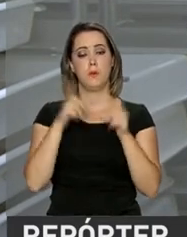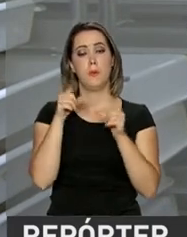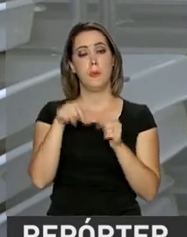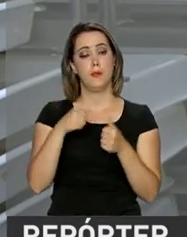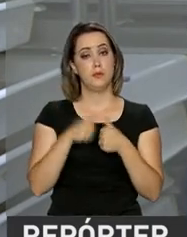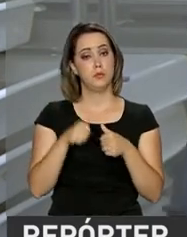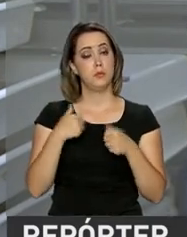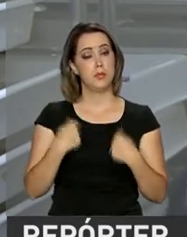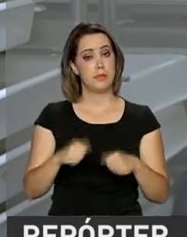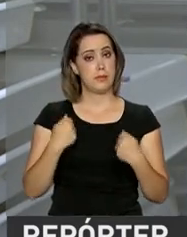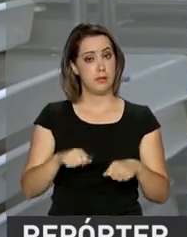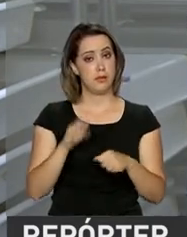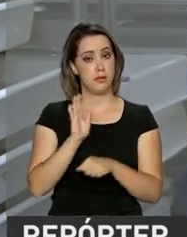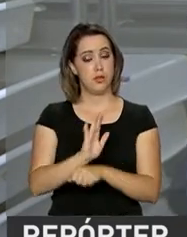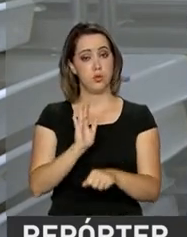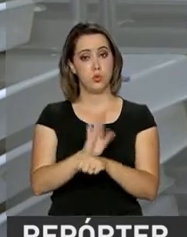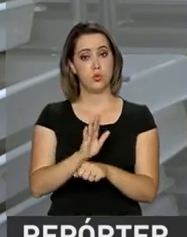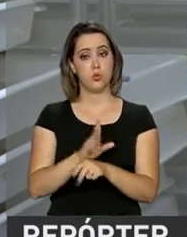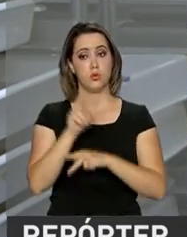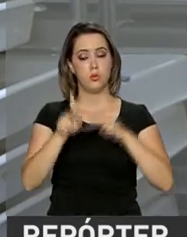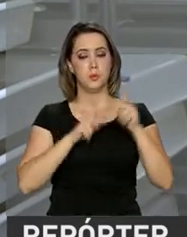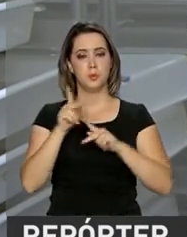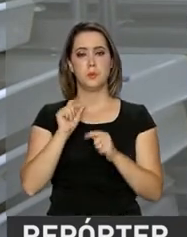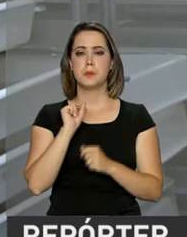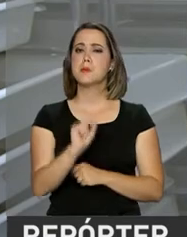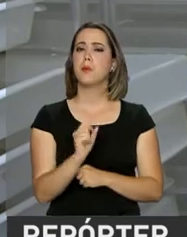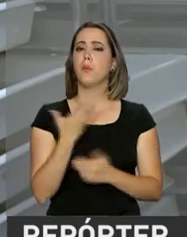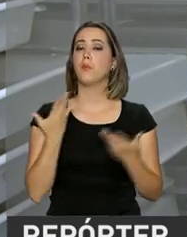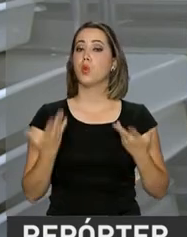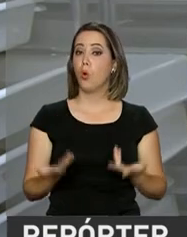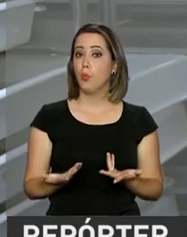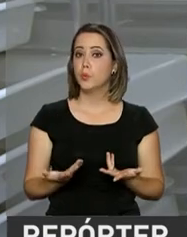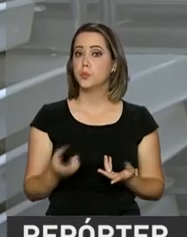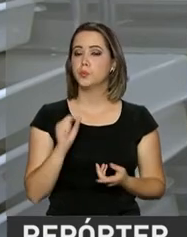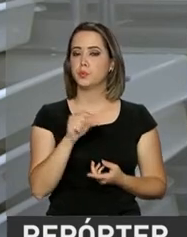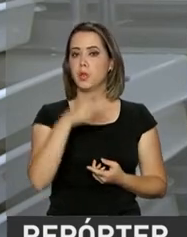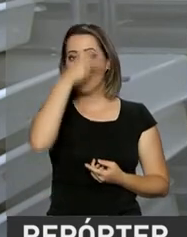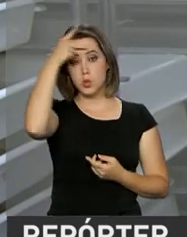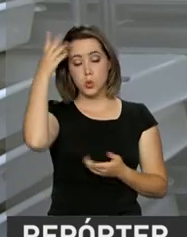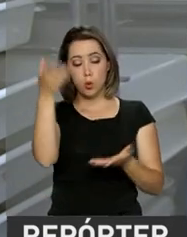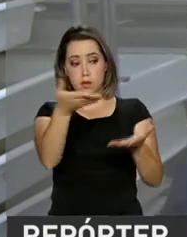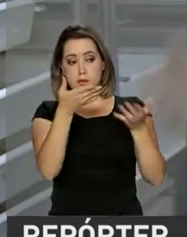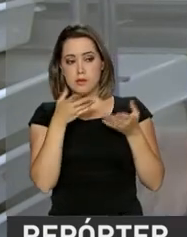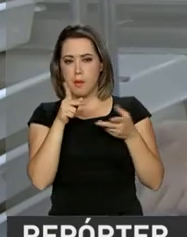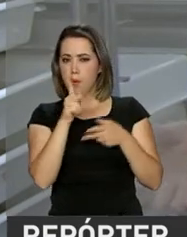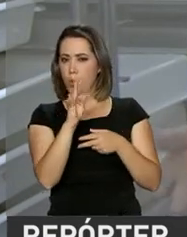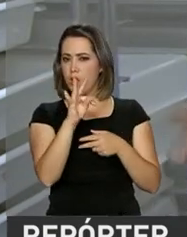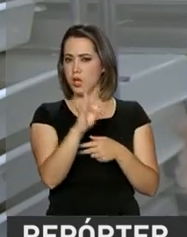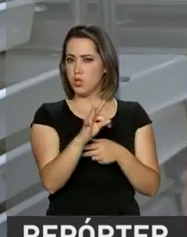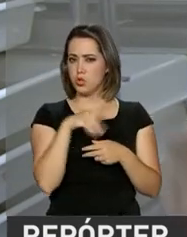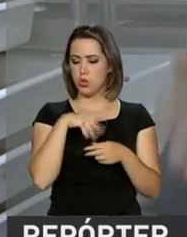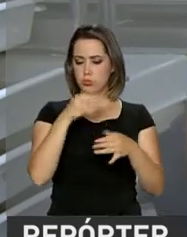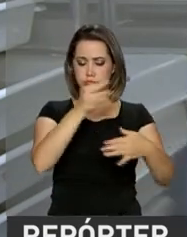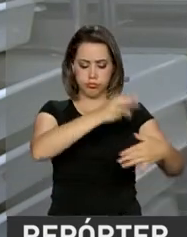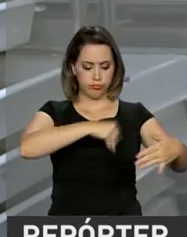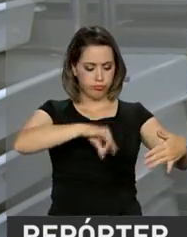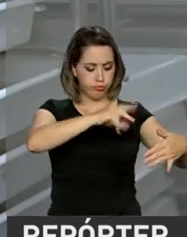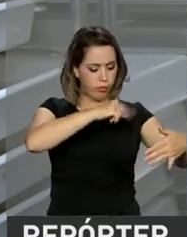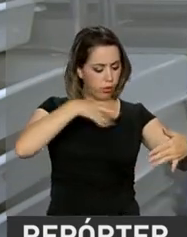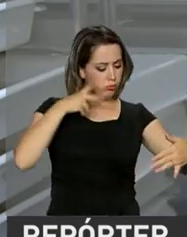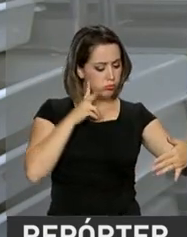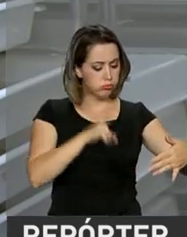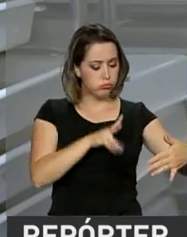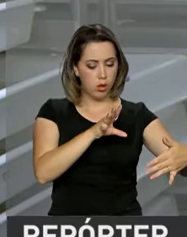vez com a ajuda da população. Funciona assim, um voluntário recebe em casa um kit como esse, com ovos e alimentos para as